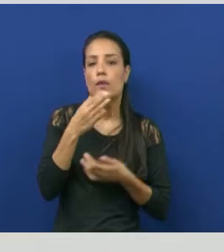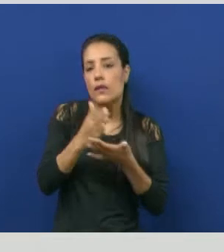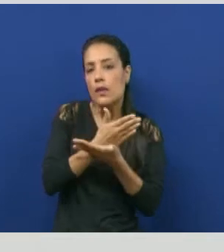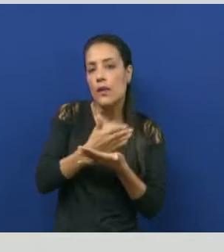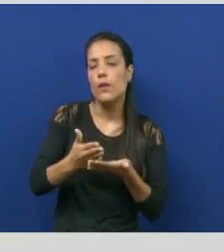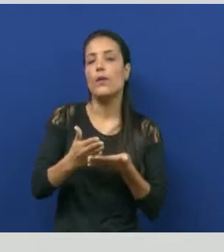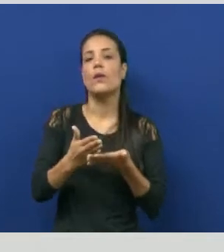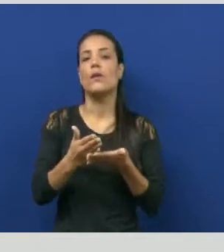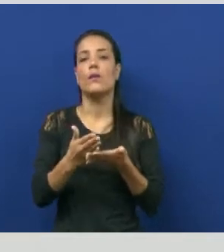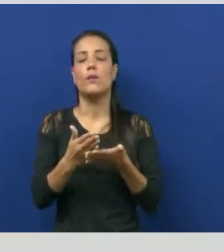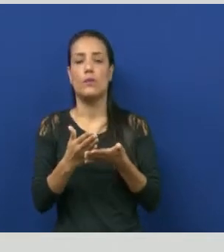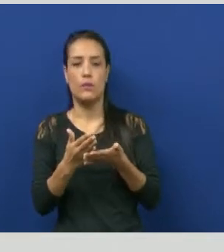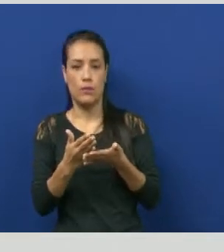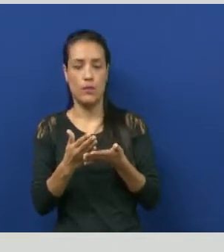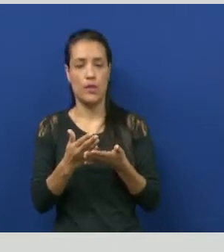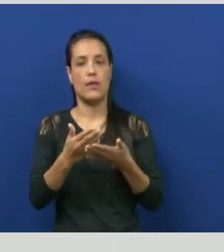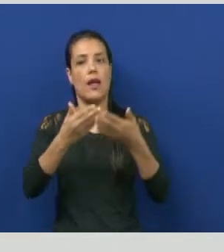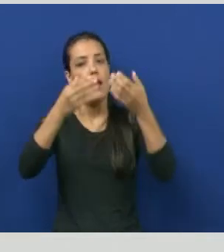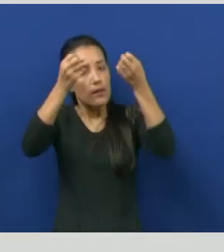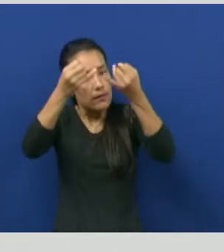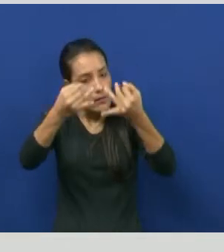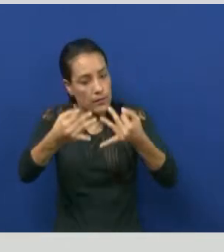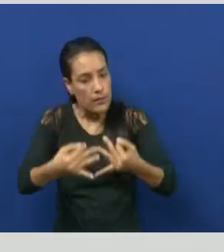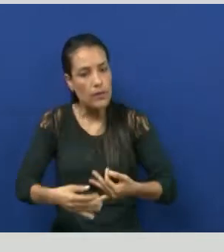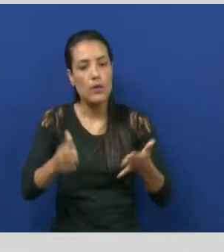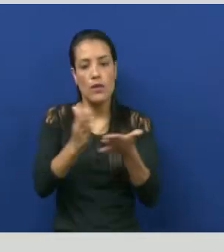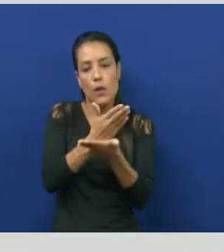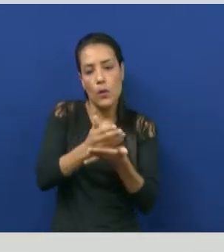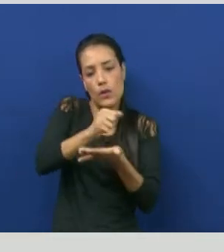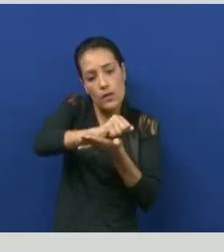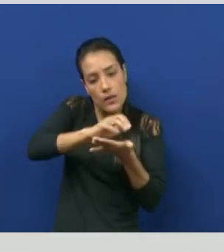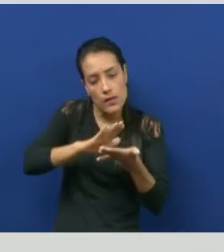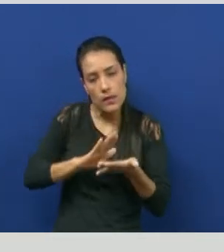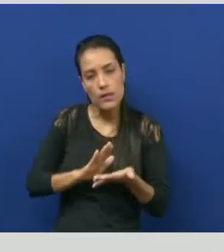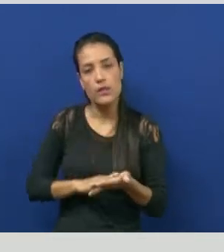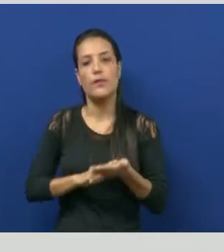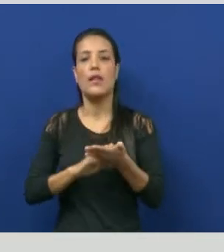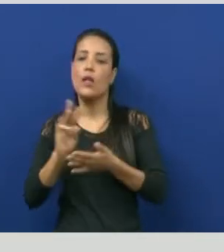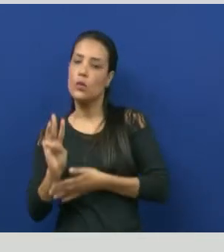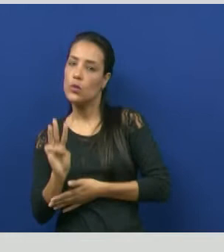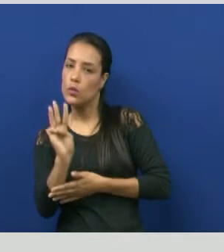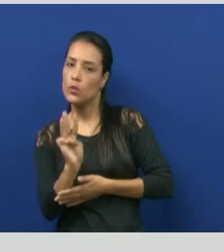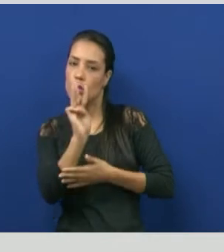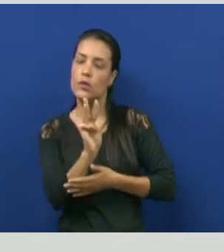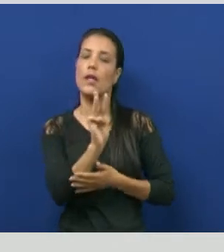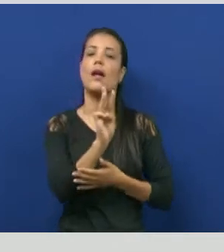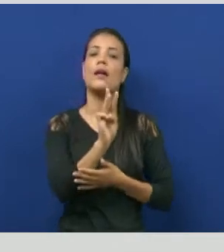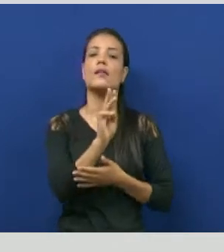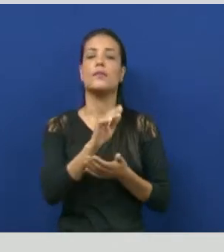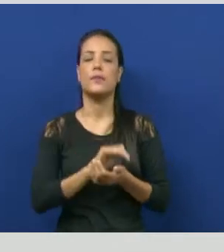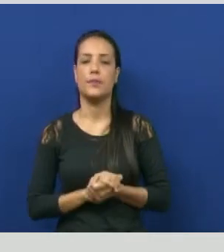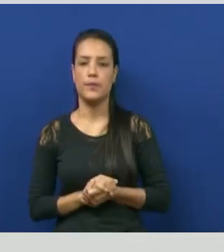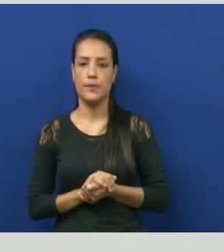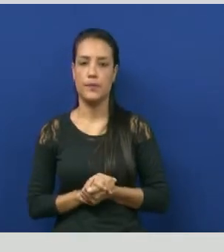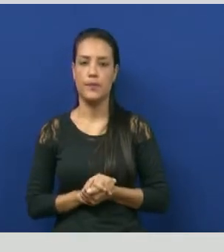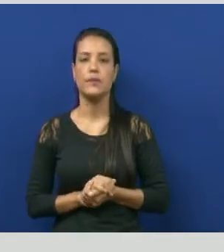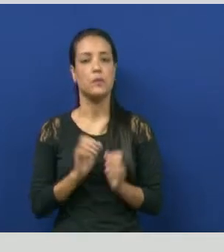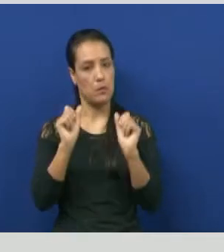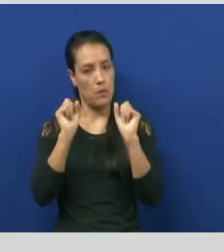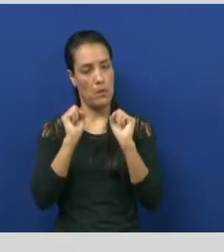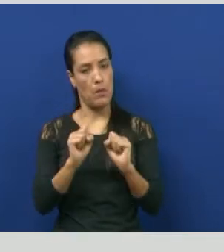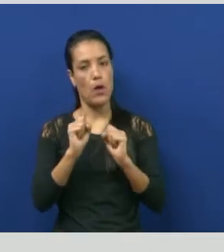nesse site que eu estou deixando aqui para vocês, alguns exercícios complementares com as classificações, vocês podem tirar as dúvidas